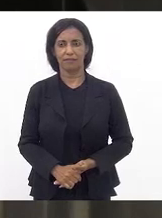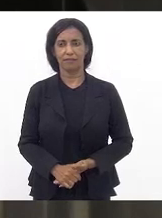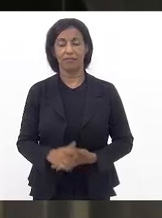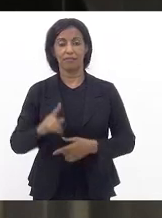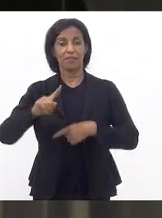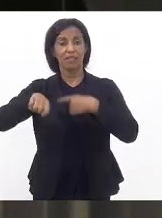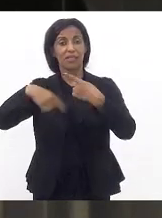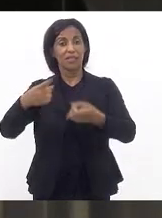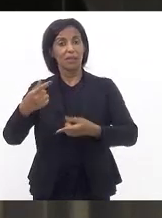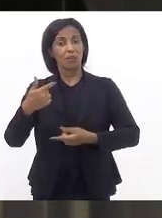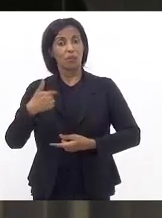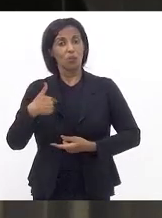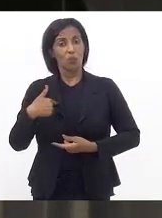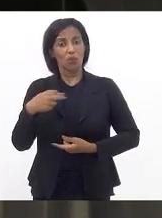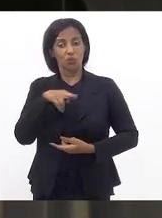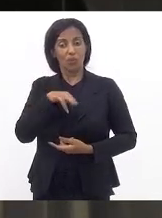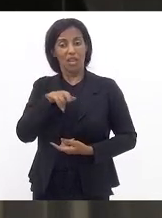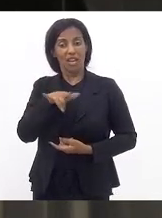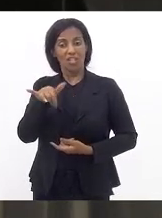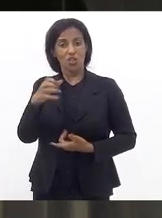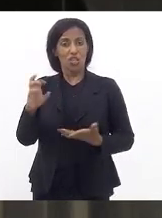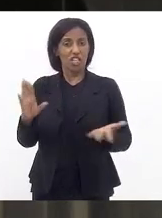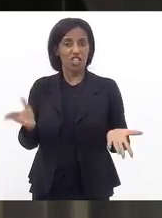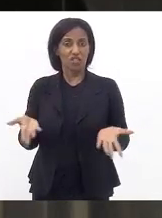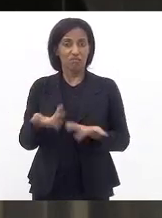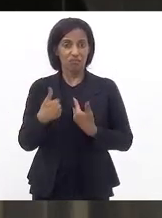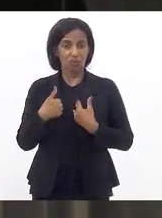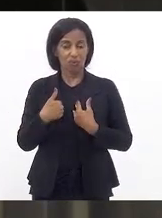e depois eu que sou o negacionismo